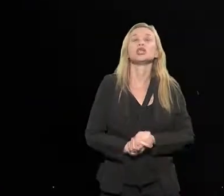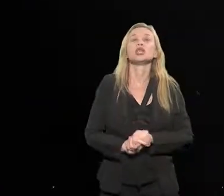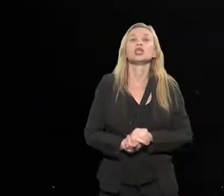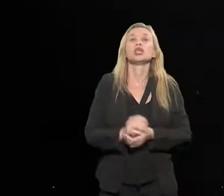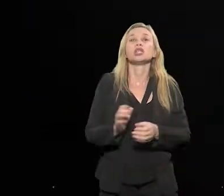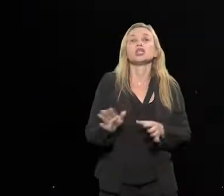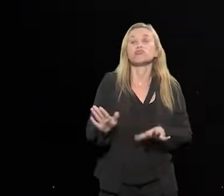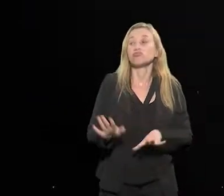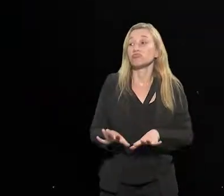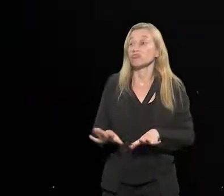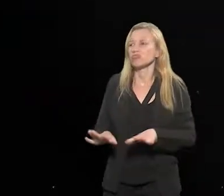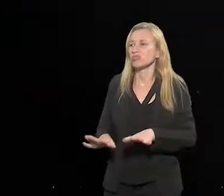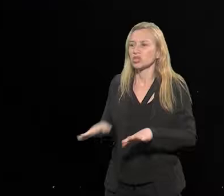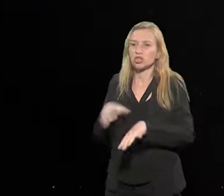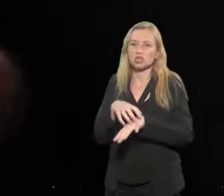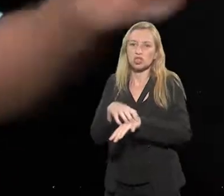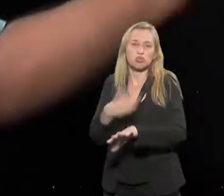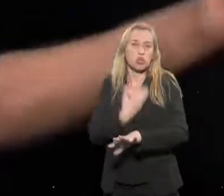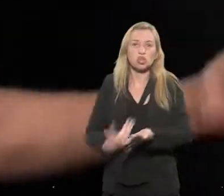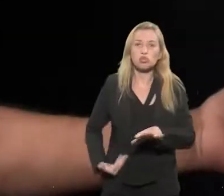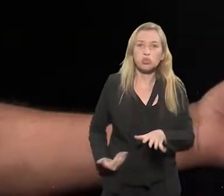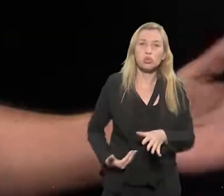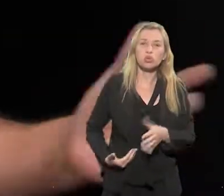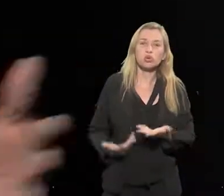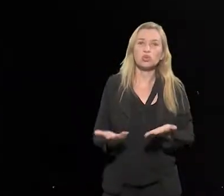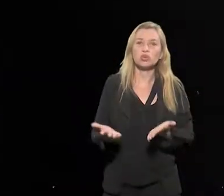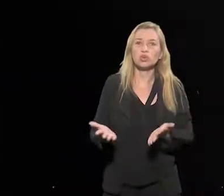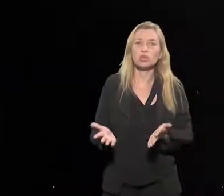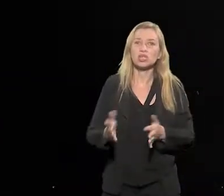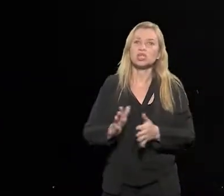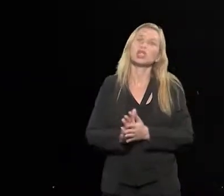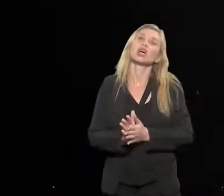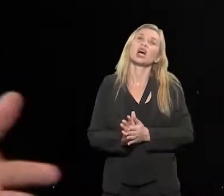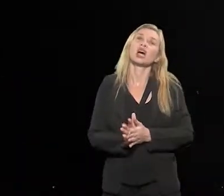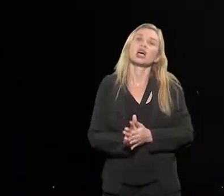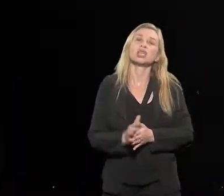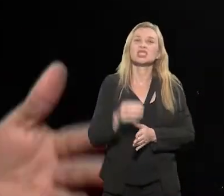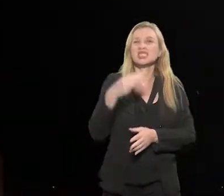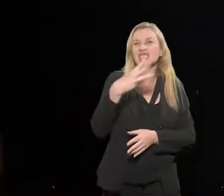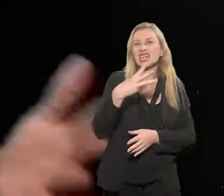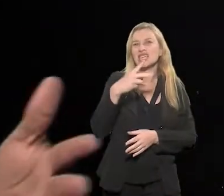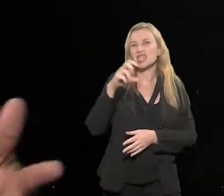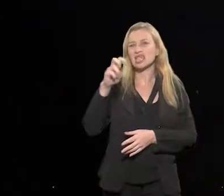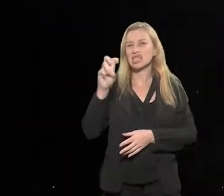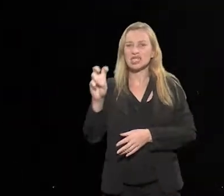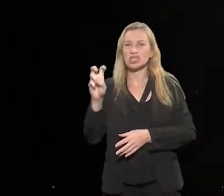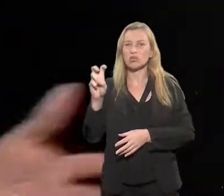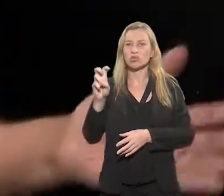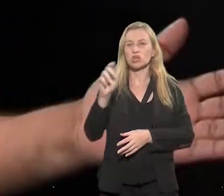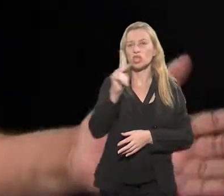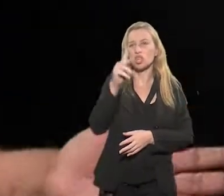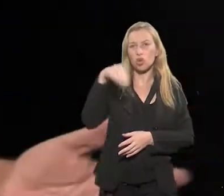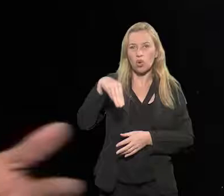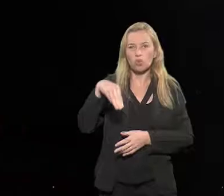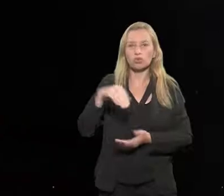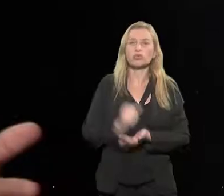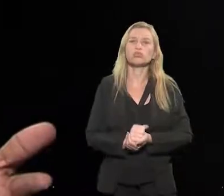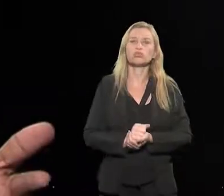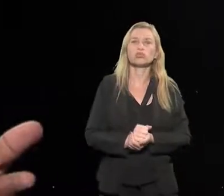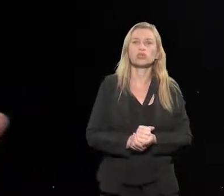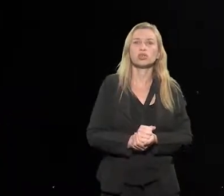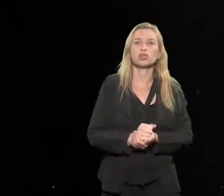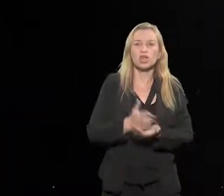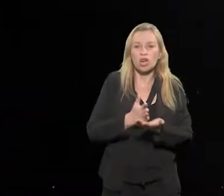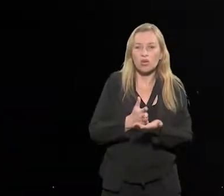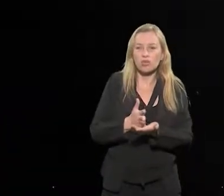da favela e da parte principal para dentro, cerca de entre 3 a 5 quilômetros, é um percurso que